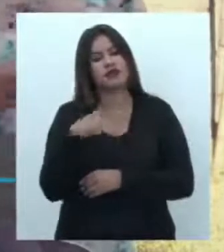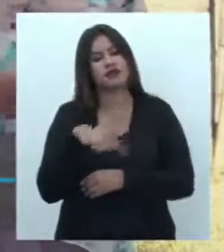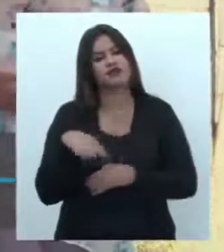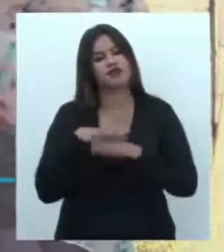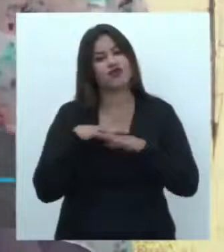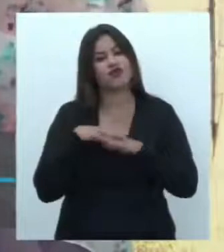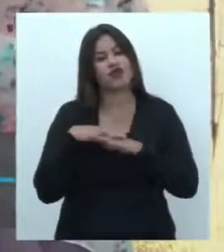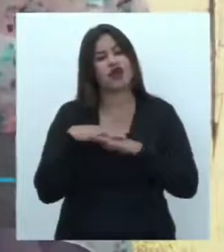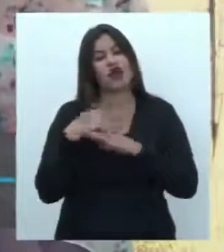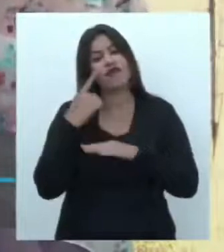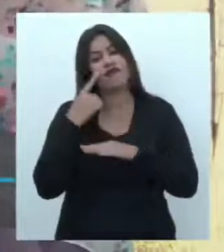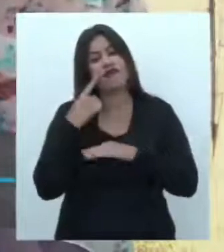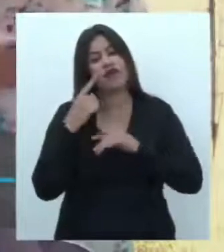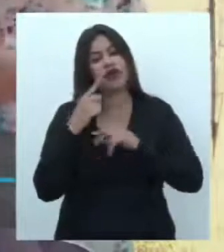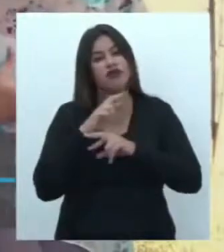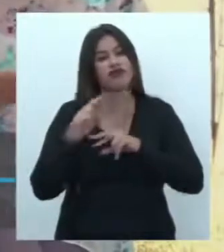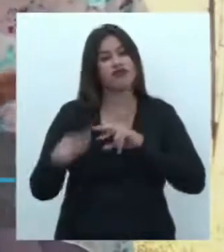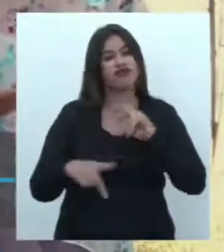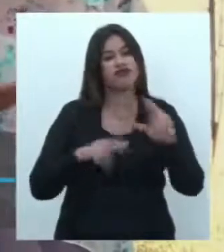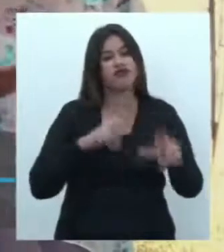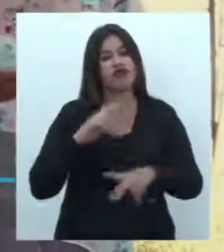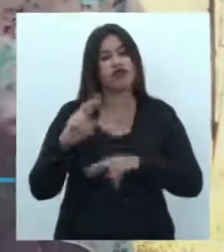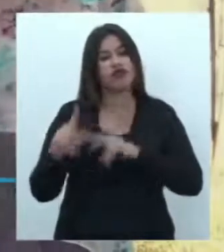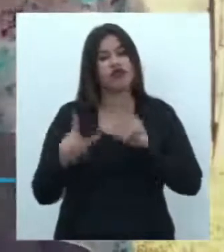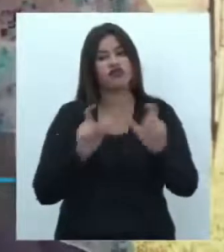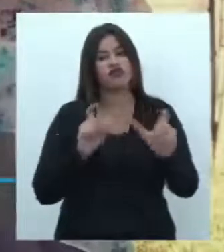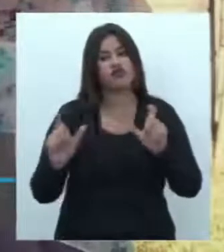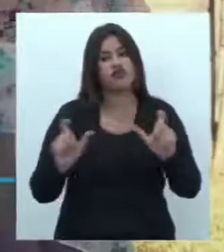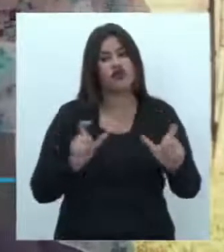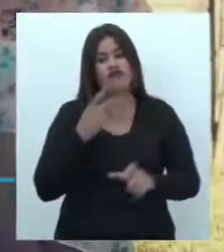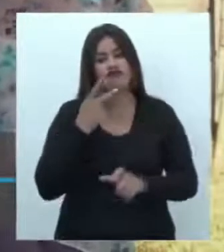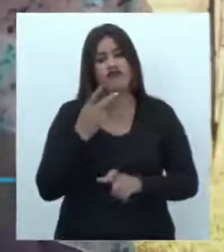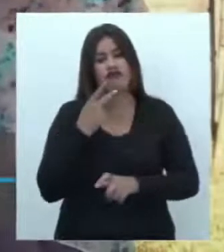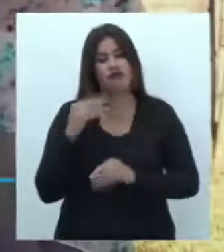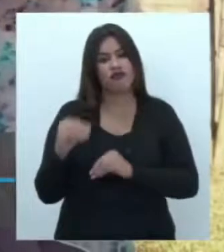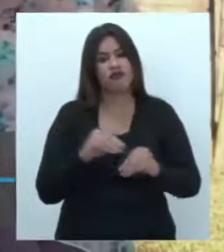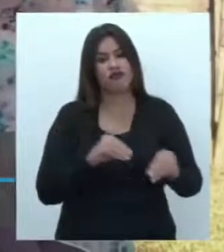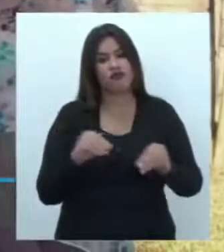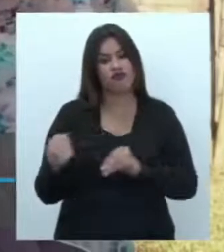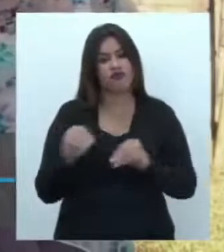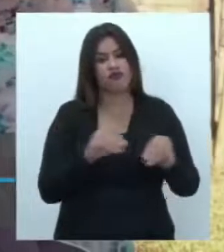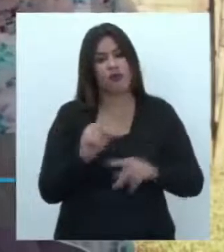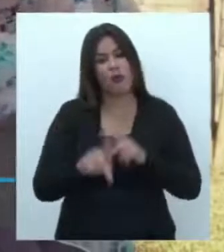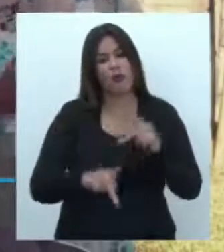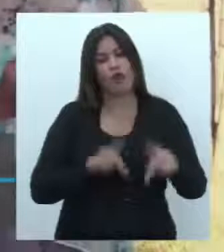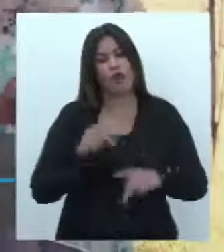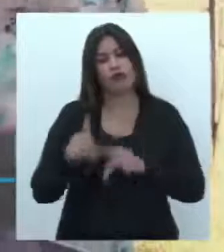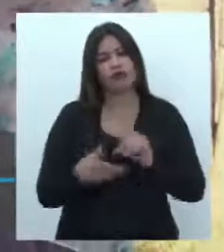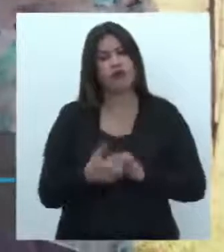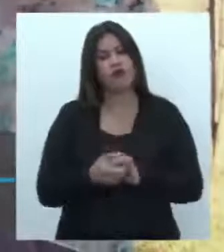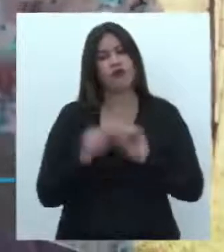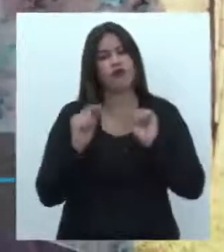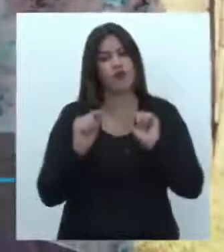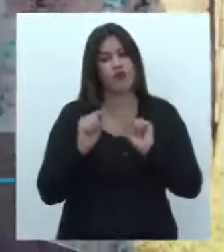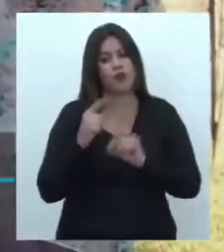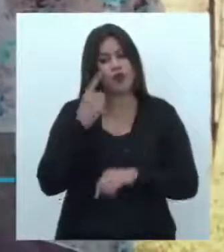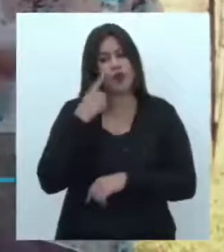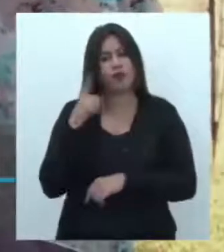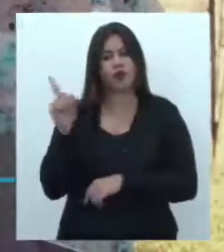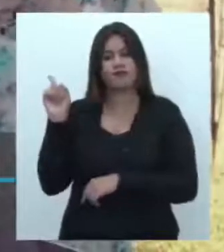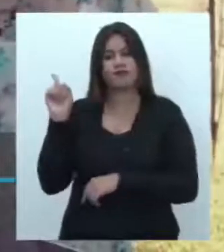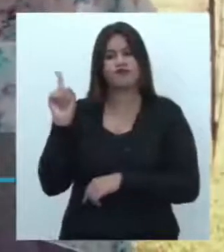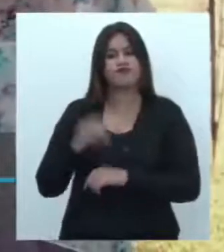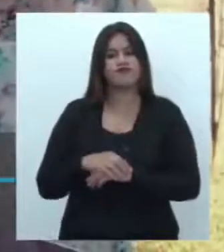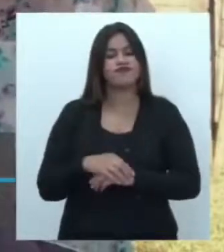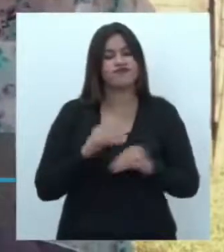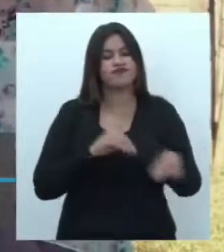fazer é diferenciar alguns termos que nós usamos quando falamos de deslocamento populacional. São eles: